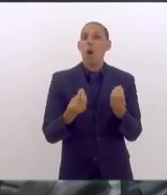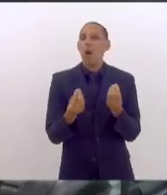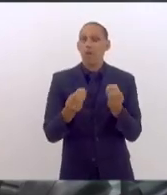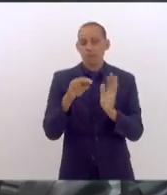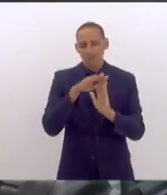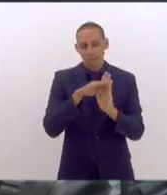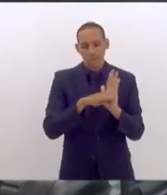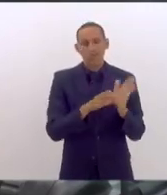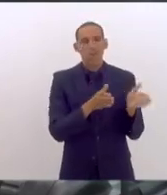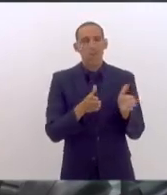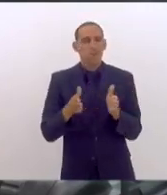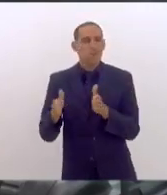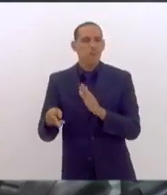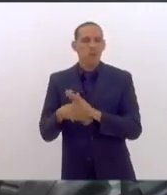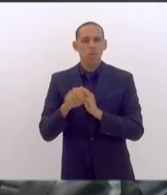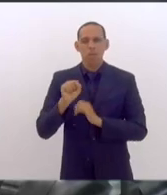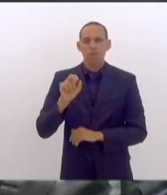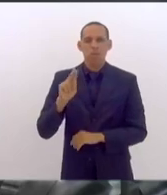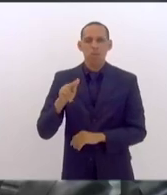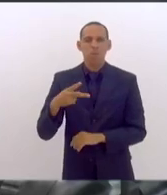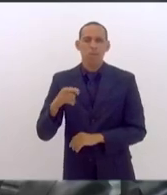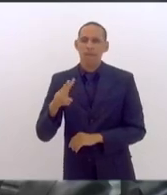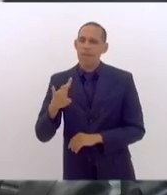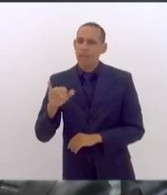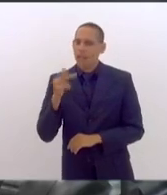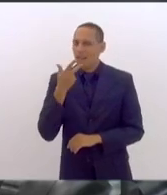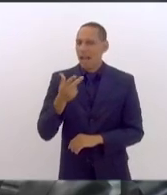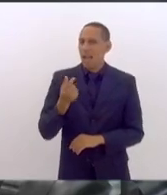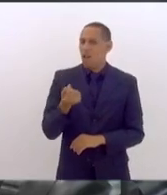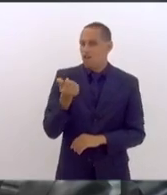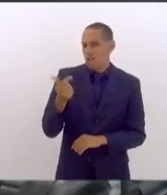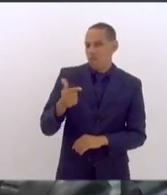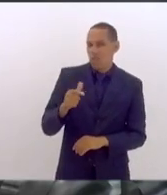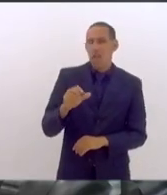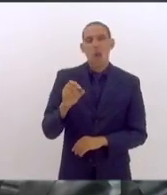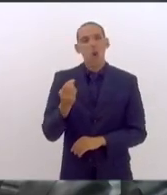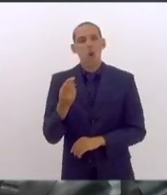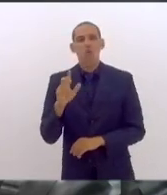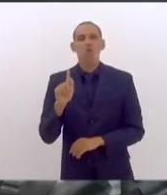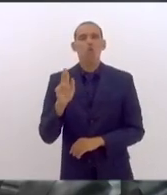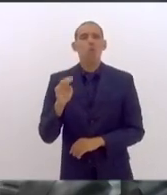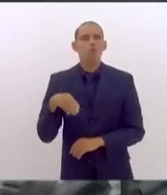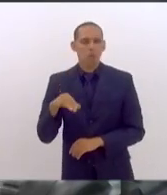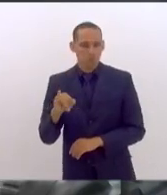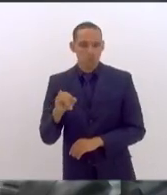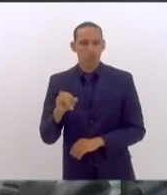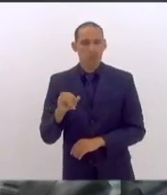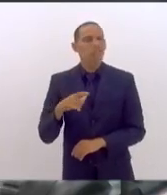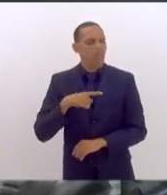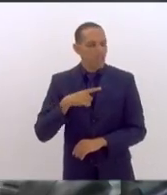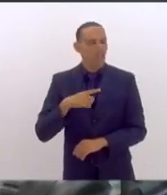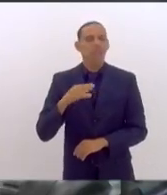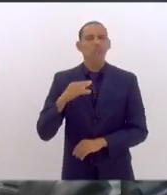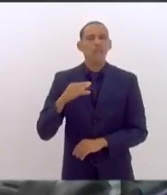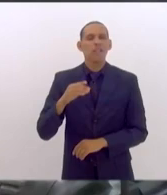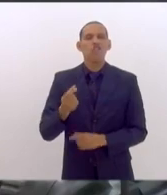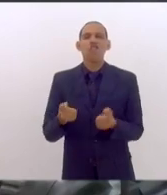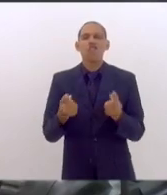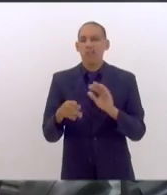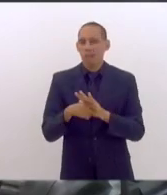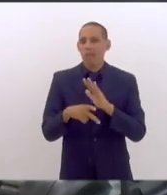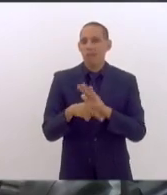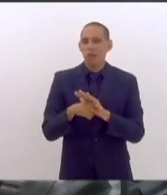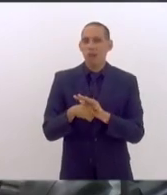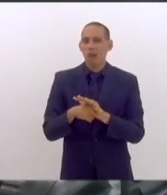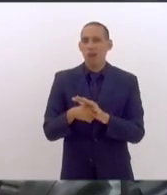cronograma e que é super vindo hoje que não tem dinheiro nem a gumi porque dinheiro teve o uso do repasse de recursos que